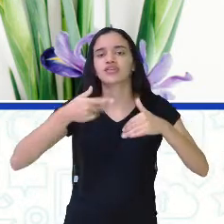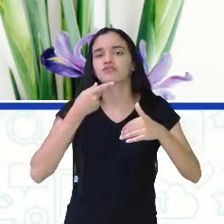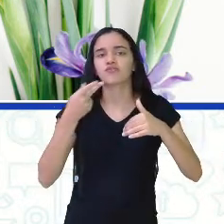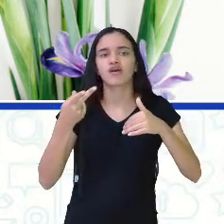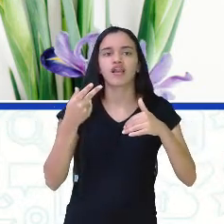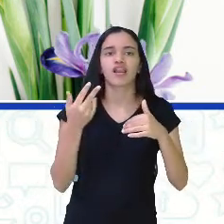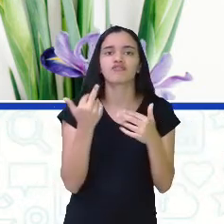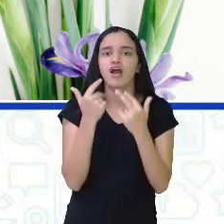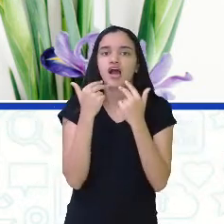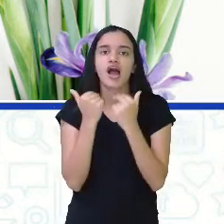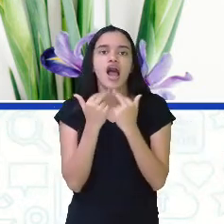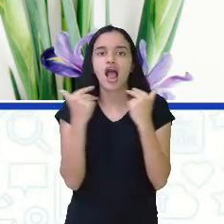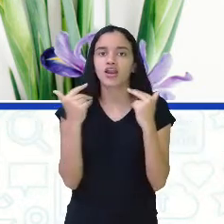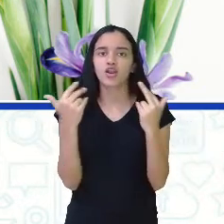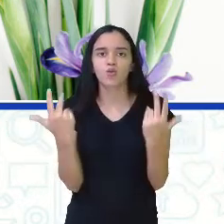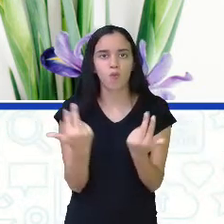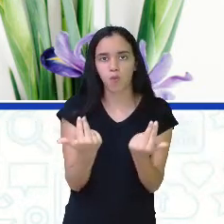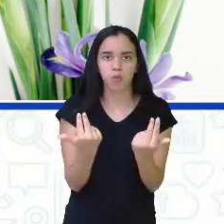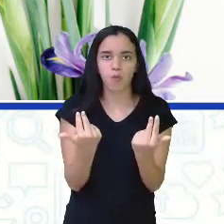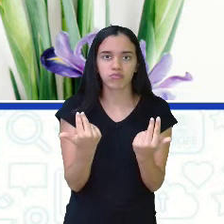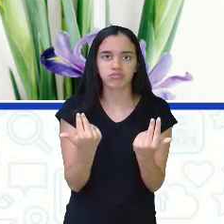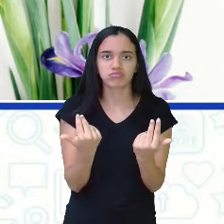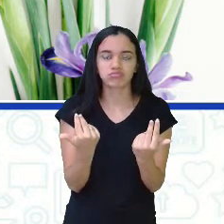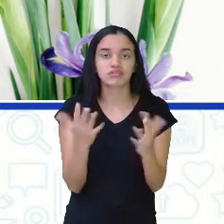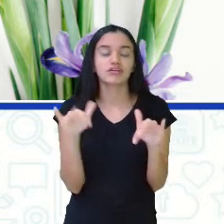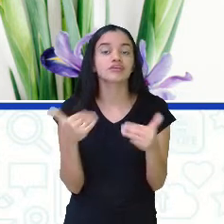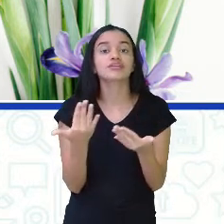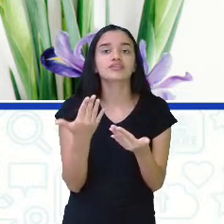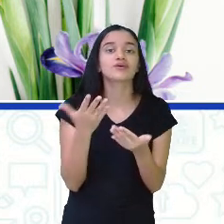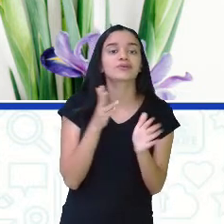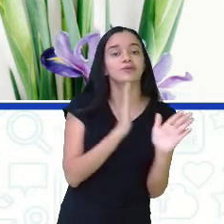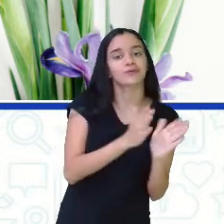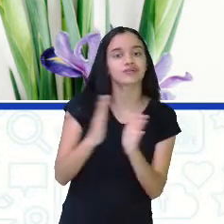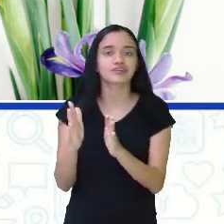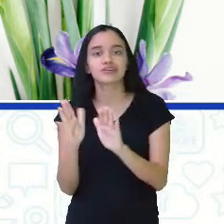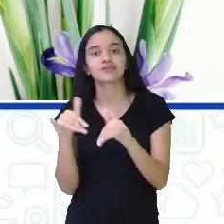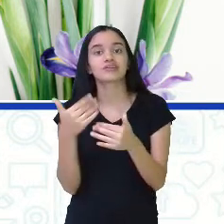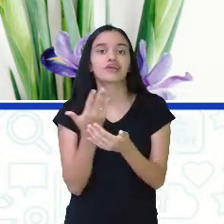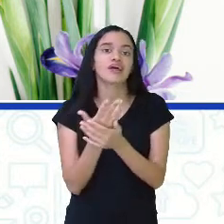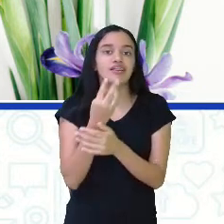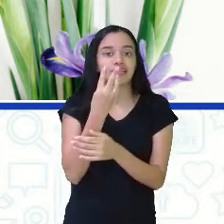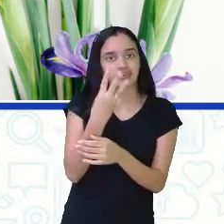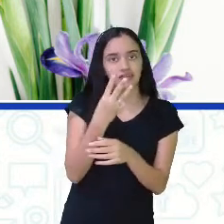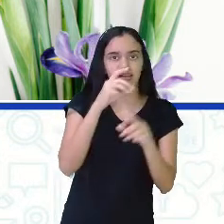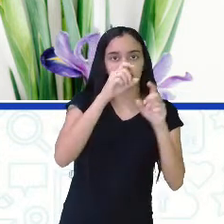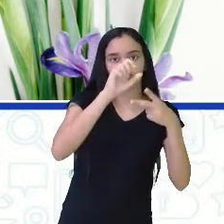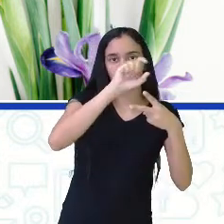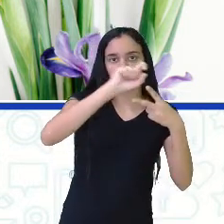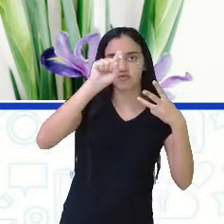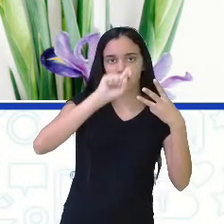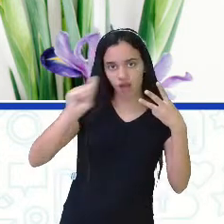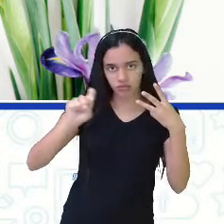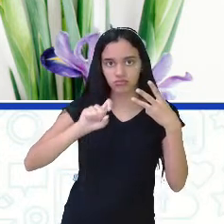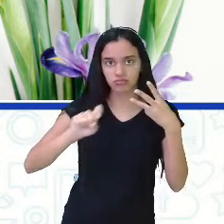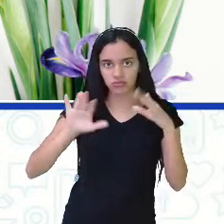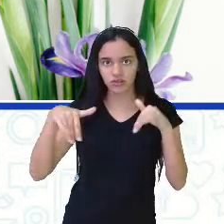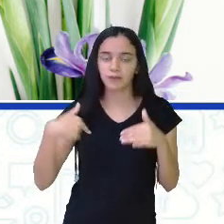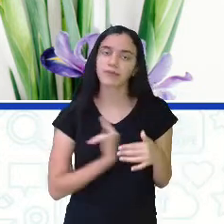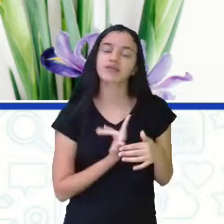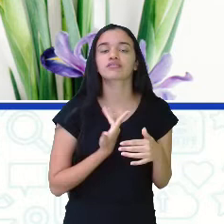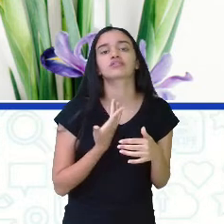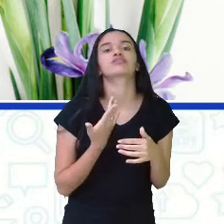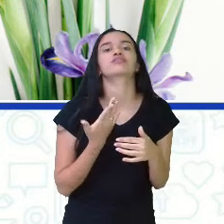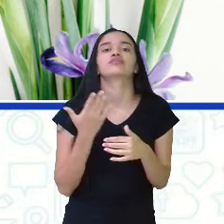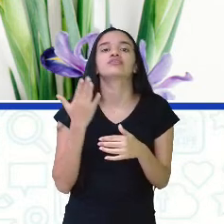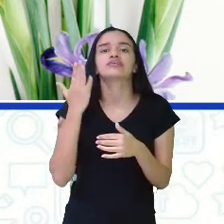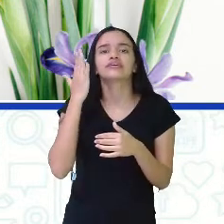mesma língua. Vida que segue. Vejam, aqui eu tenho uma sequência de 3 orações. E aqui dá pra gente inferir,